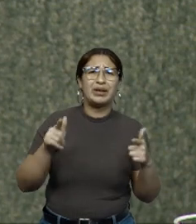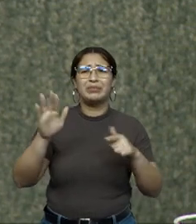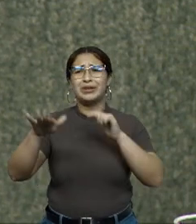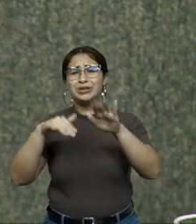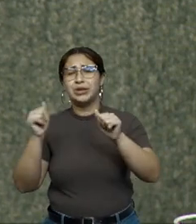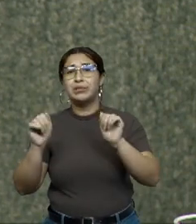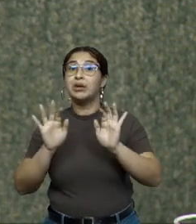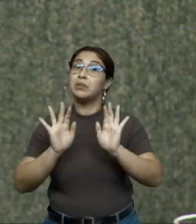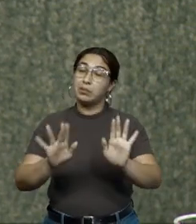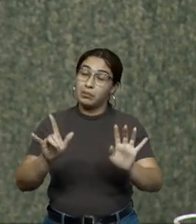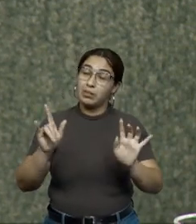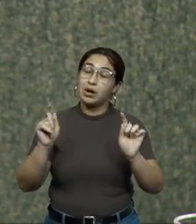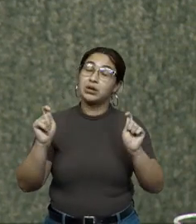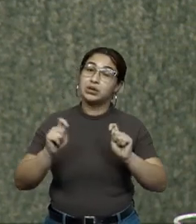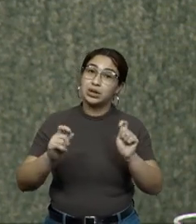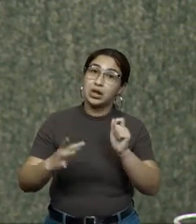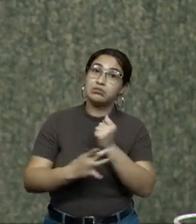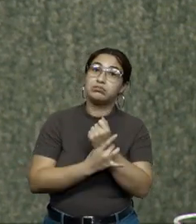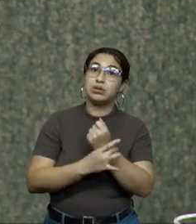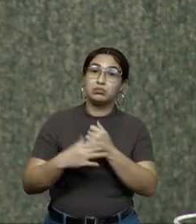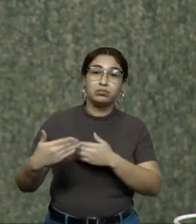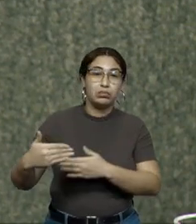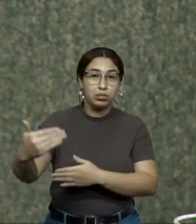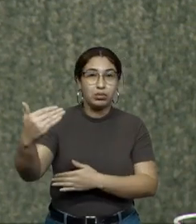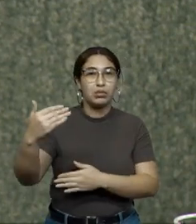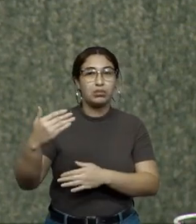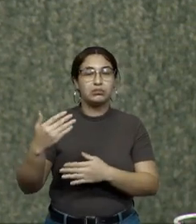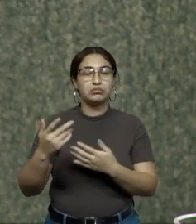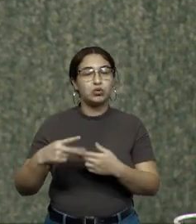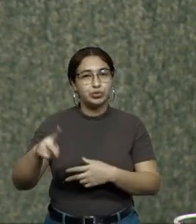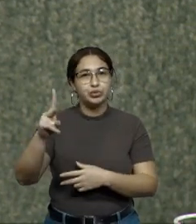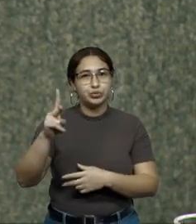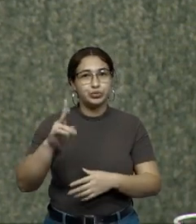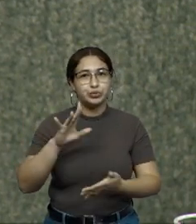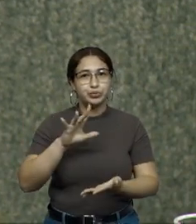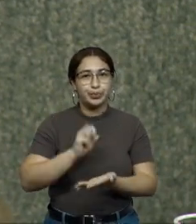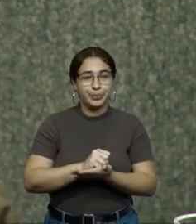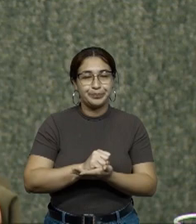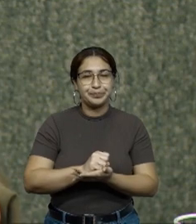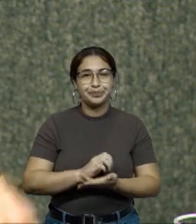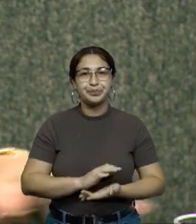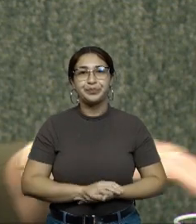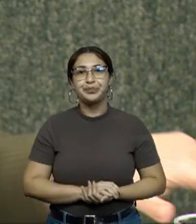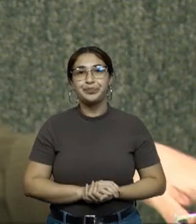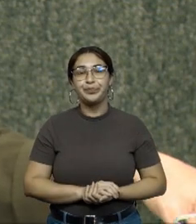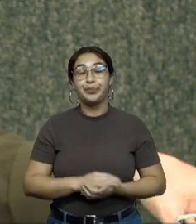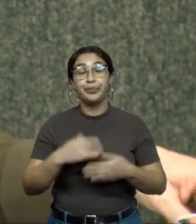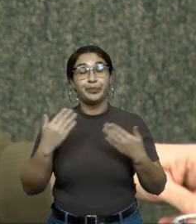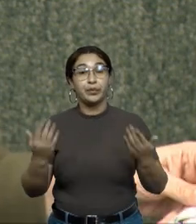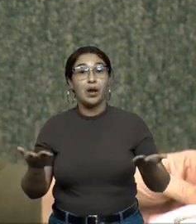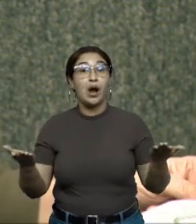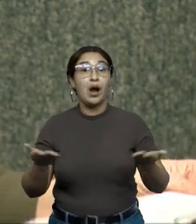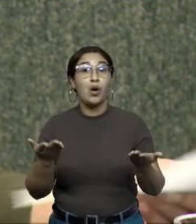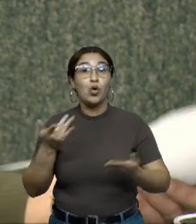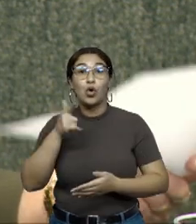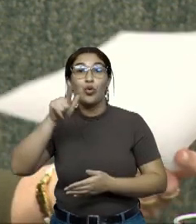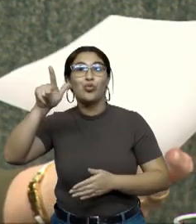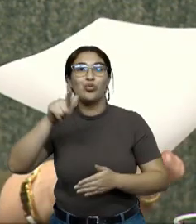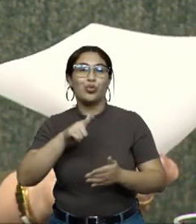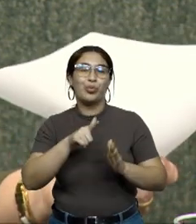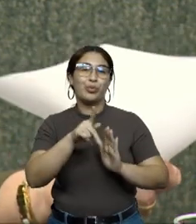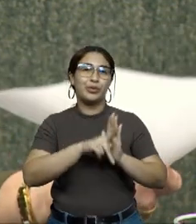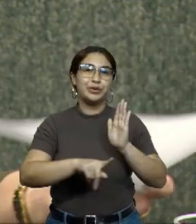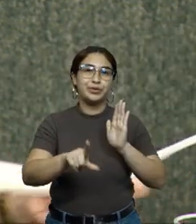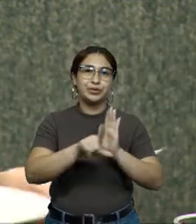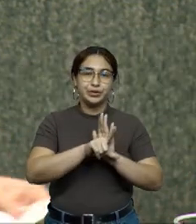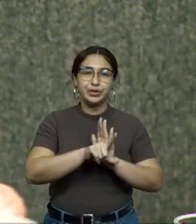garantimos a prorrogação dos contratos né bom agora nós temos mais um projeto de lei